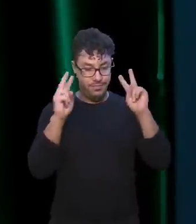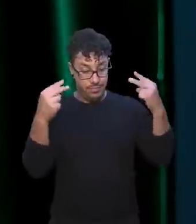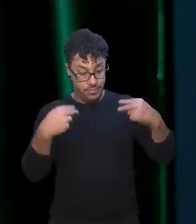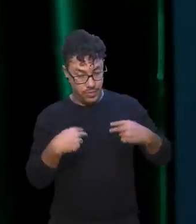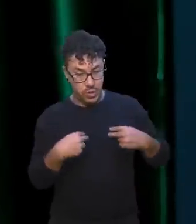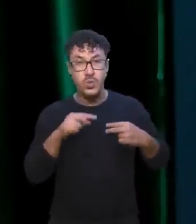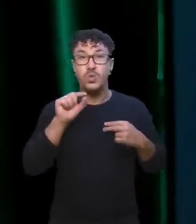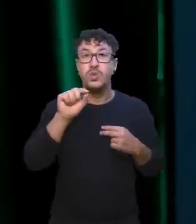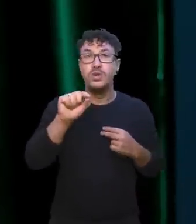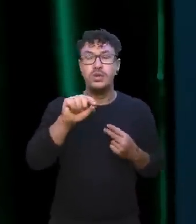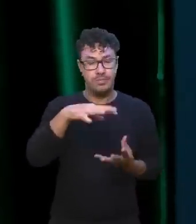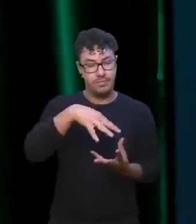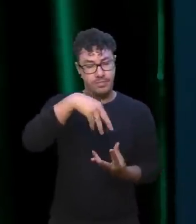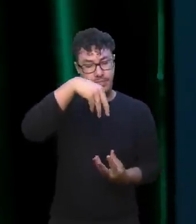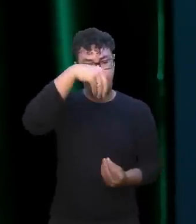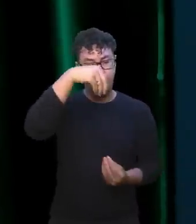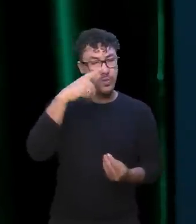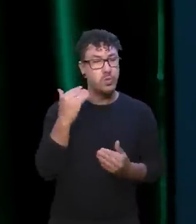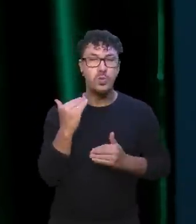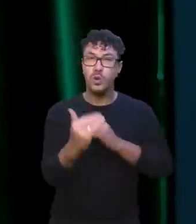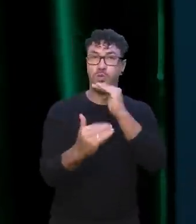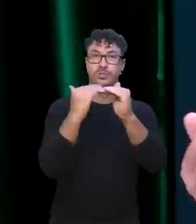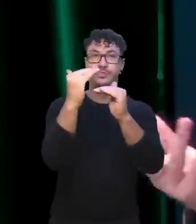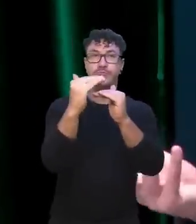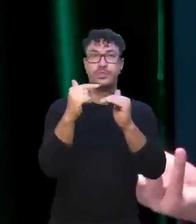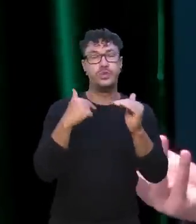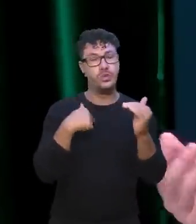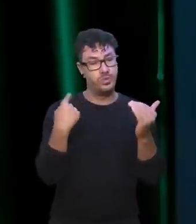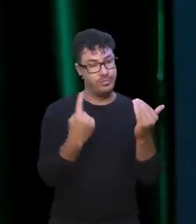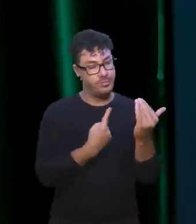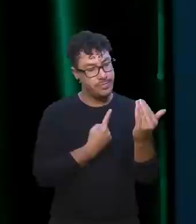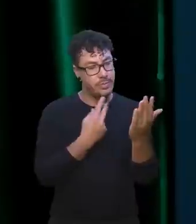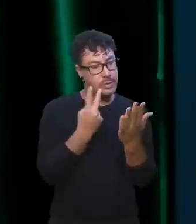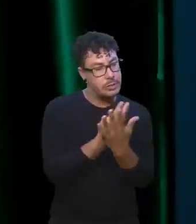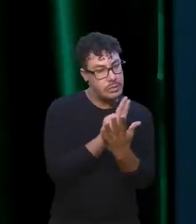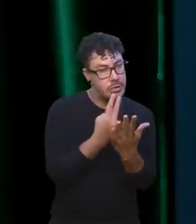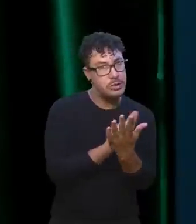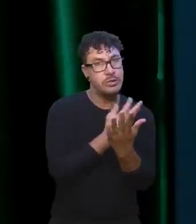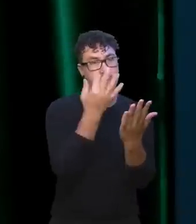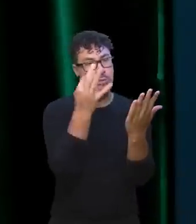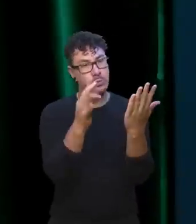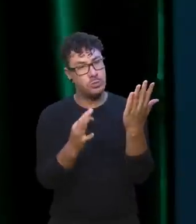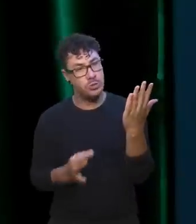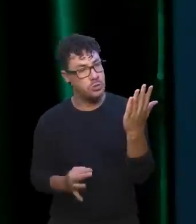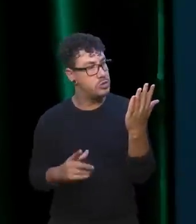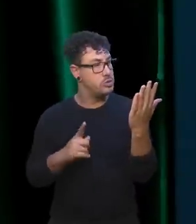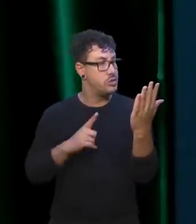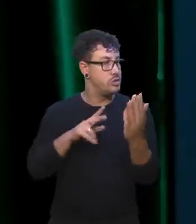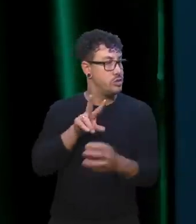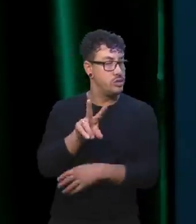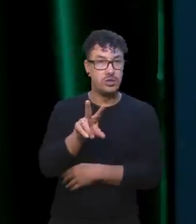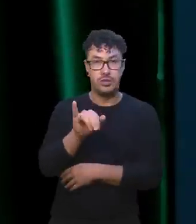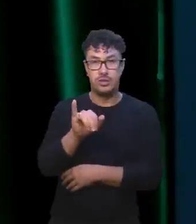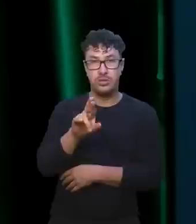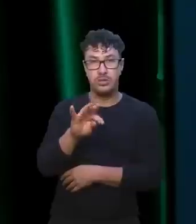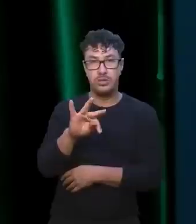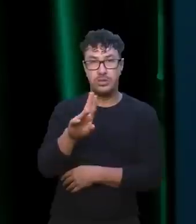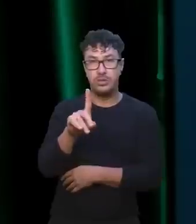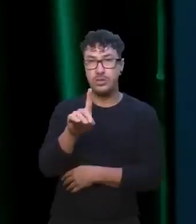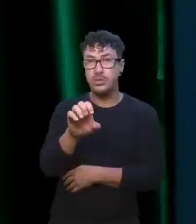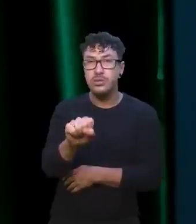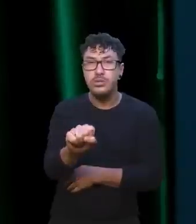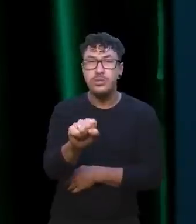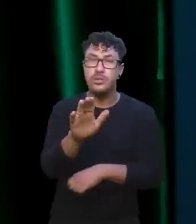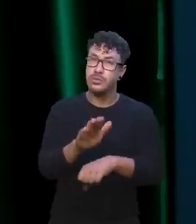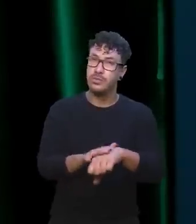À medida que burilamos, progredimos, corrigimos defeitos, conquistamos virtudes, nós vamos ficando cada vez